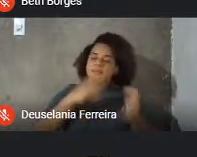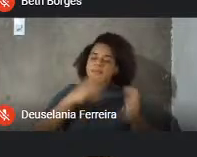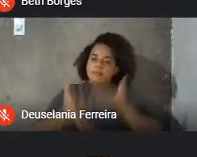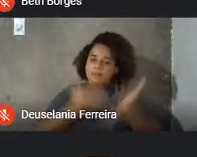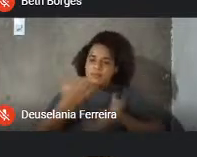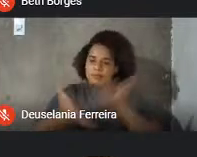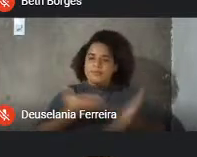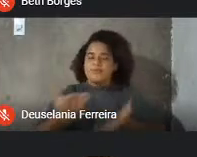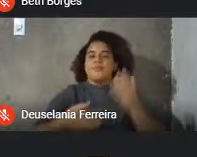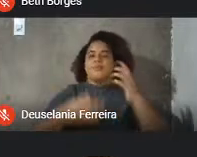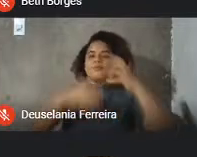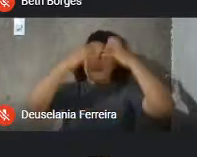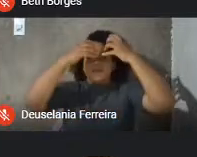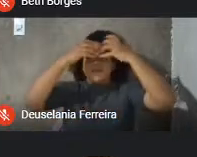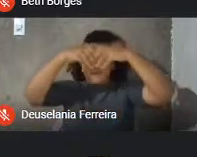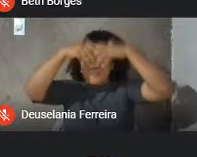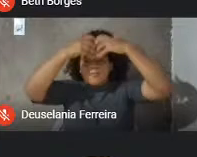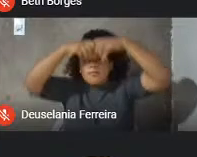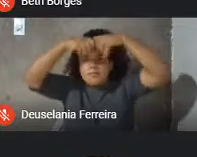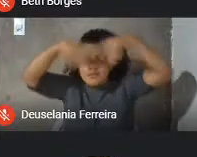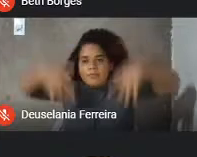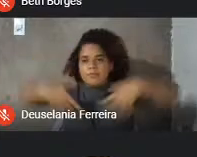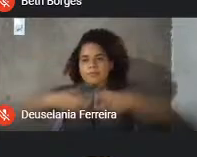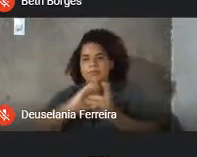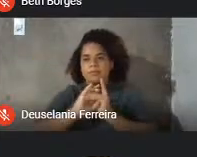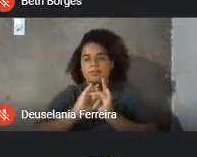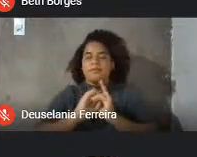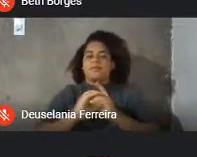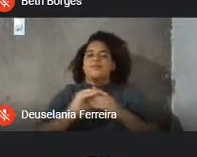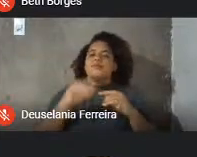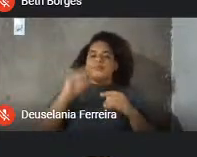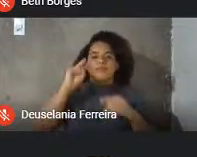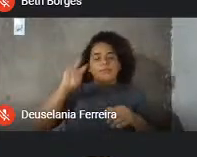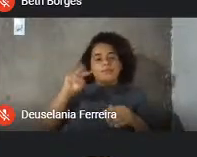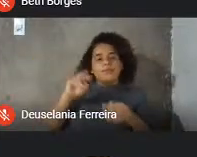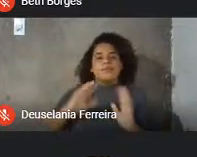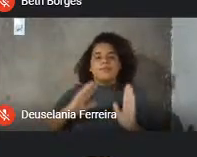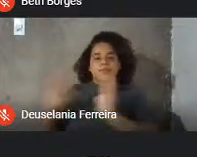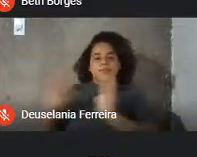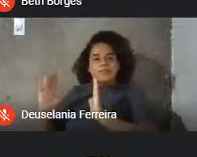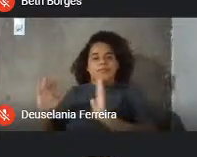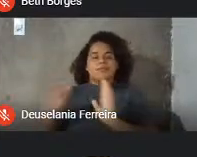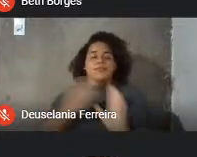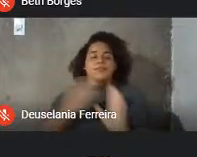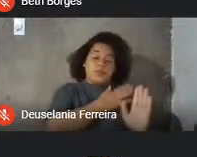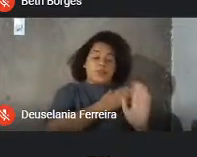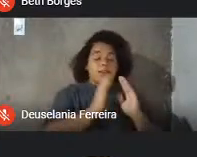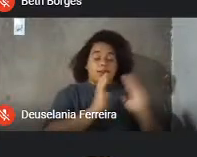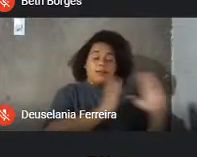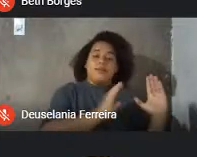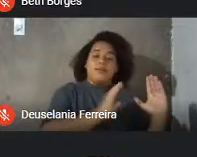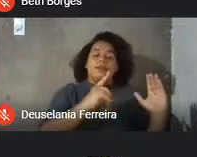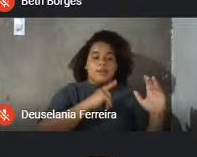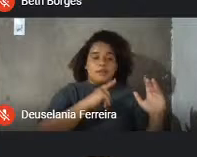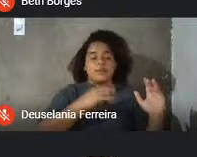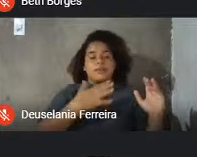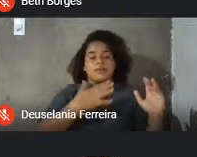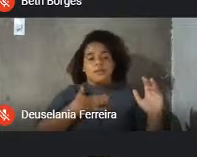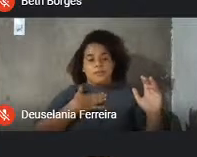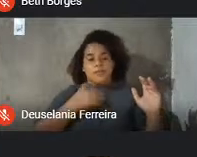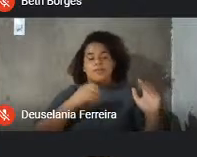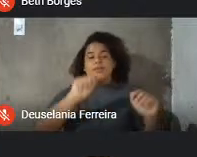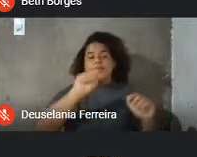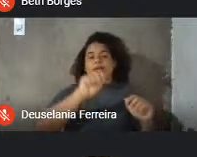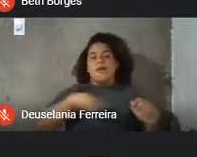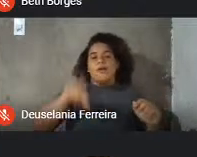tá? E só vai deixar claro, no canto esquerdo aí, tem @Rodrigo Lopes, psicólogo, é meu Instagram, porque